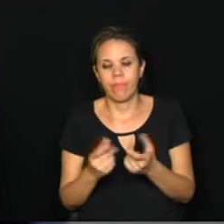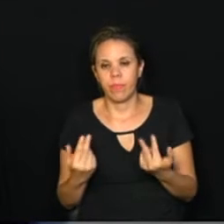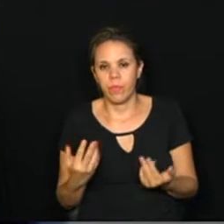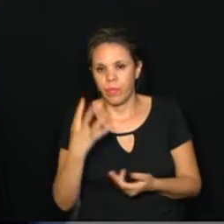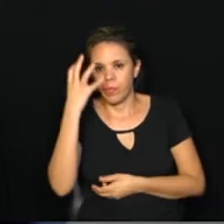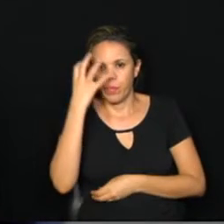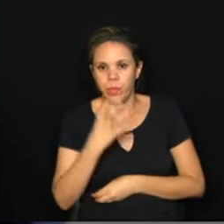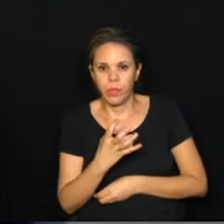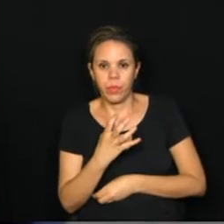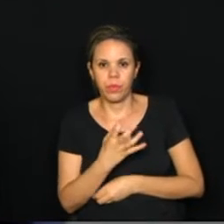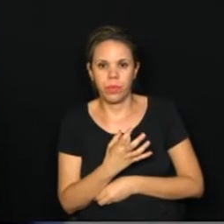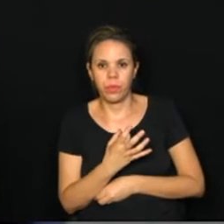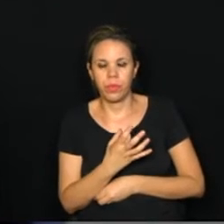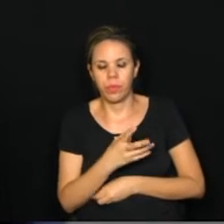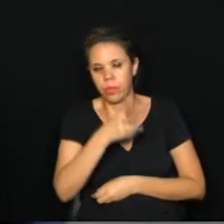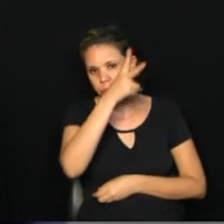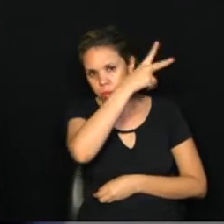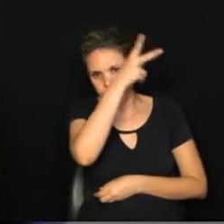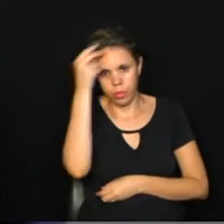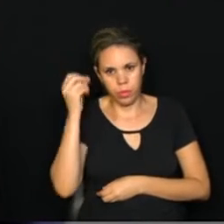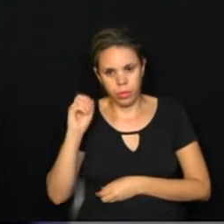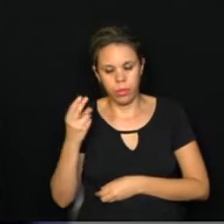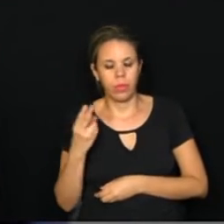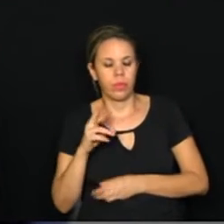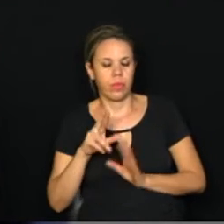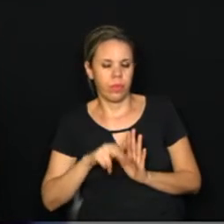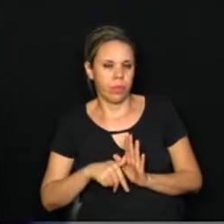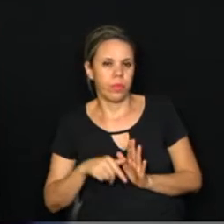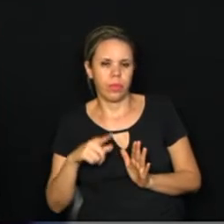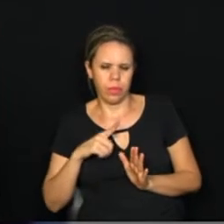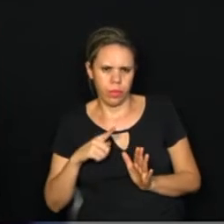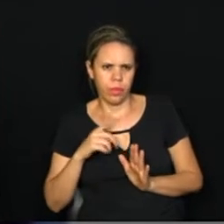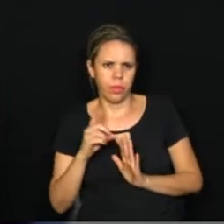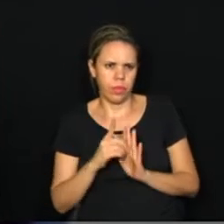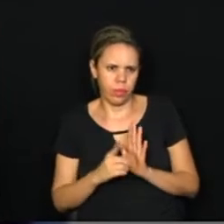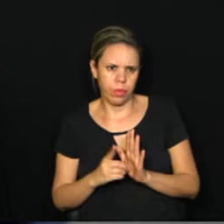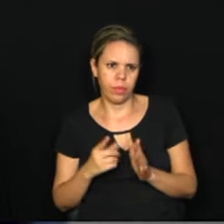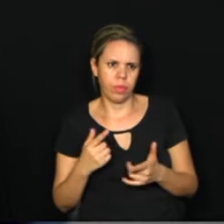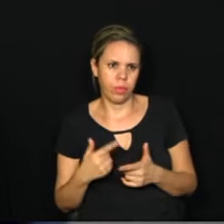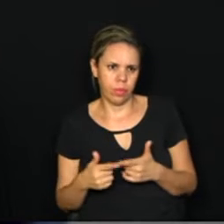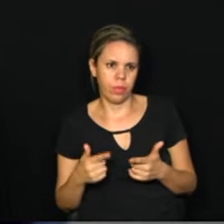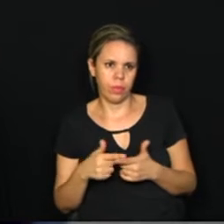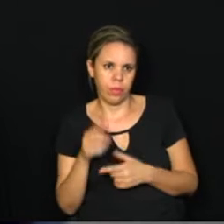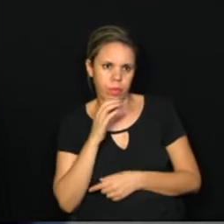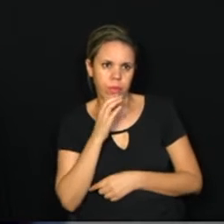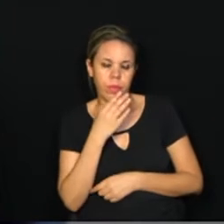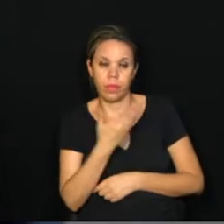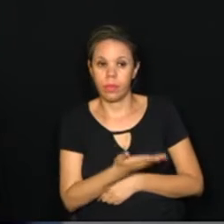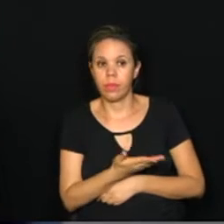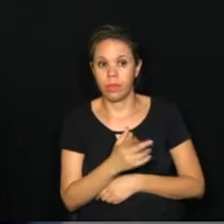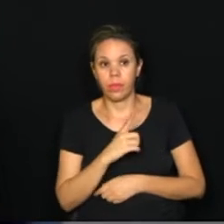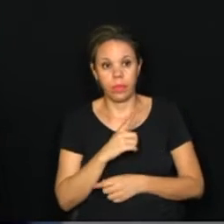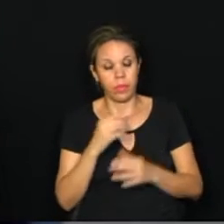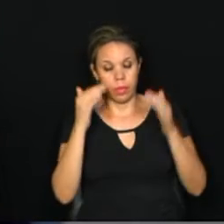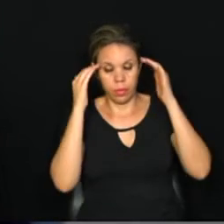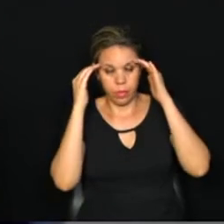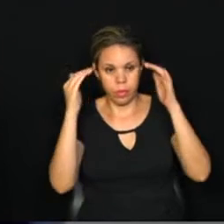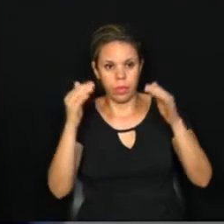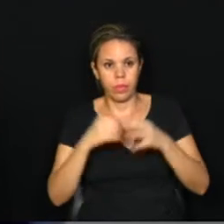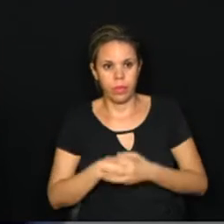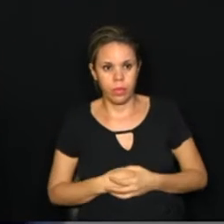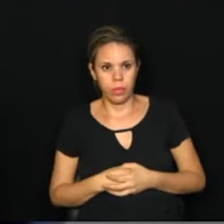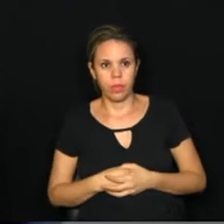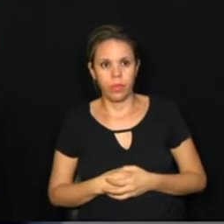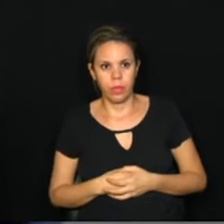sério, o prefeito ou os prefeitos terão que decretar uma situação de emergência e ele tem que seguir o padrão, o